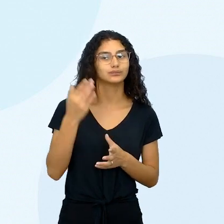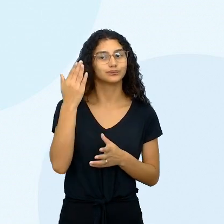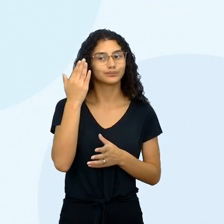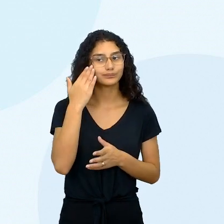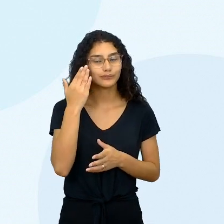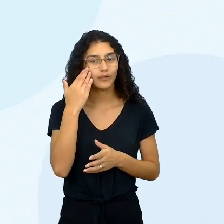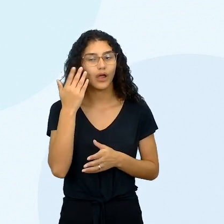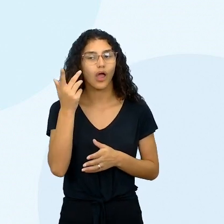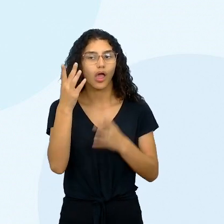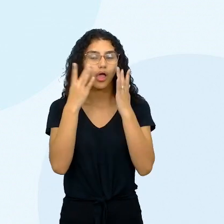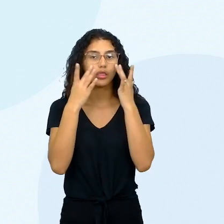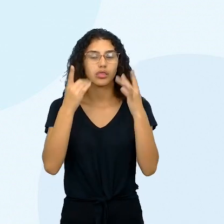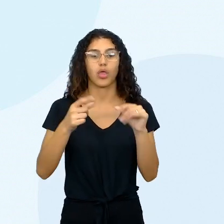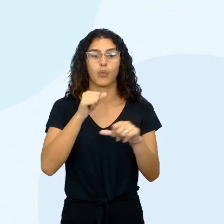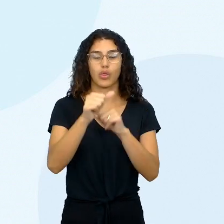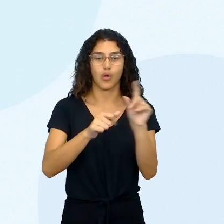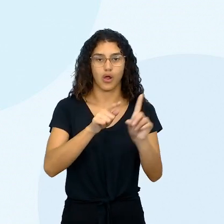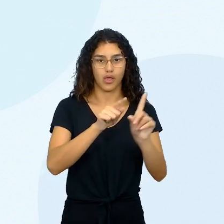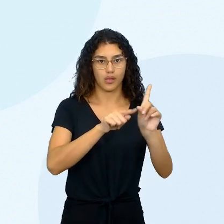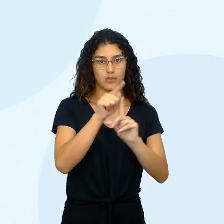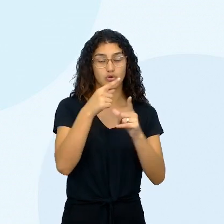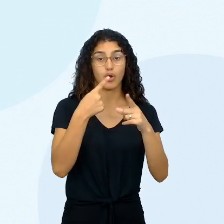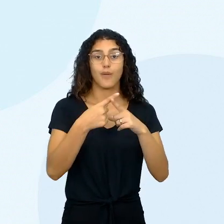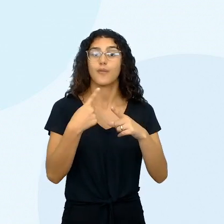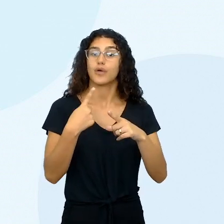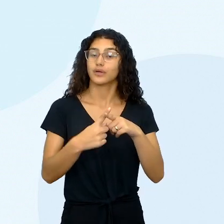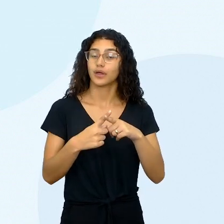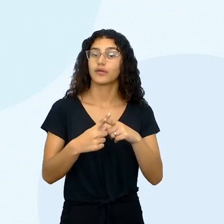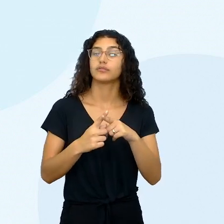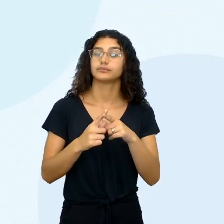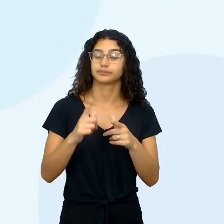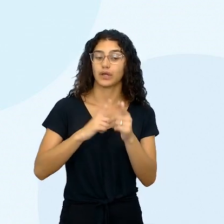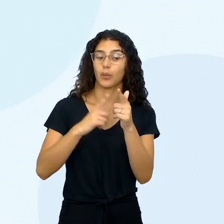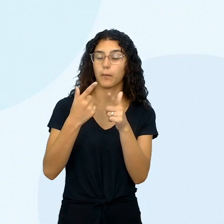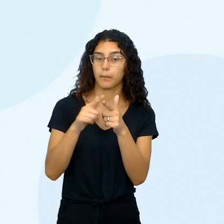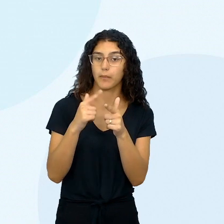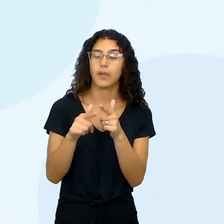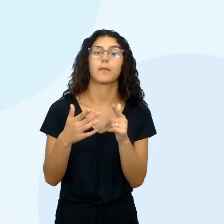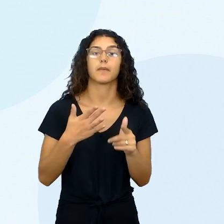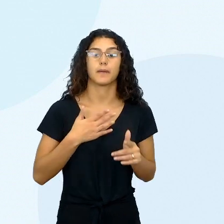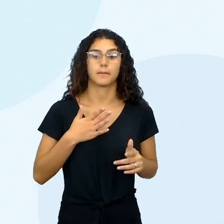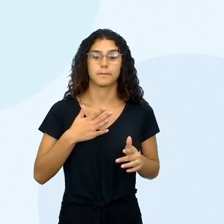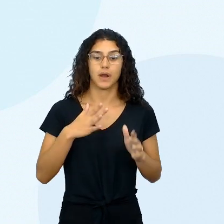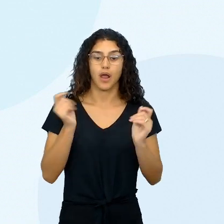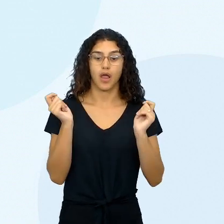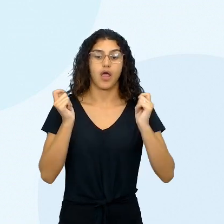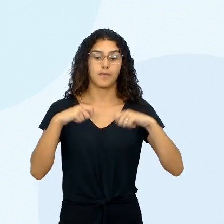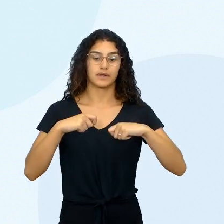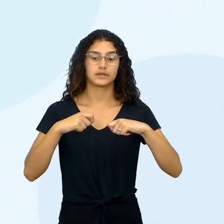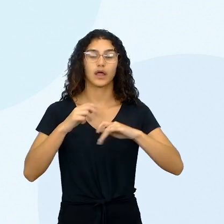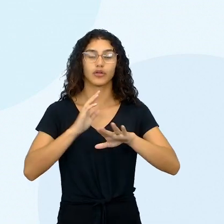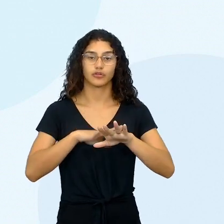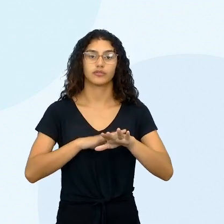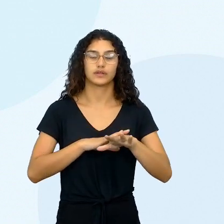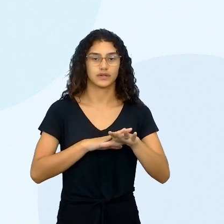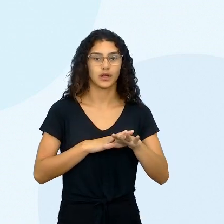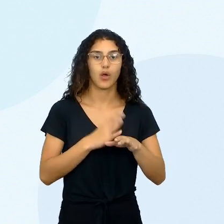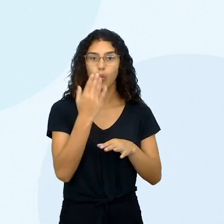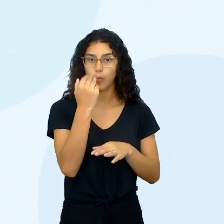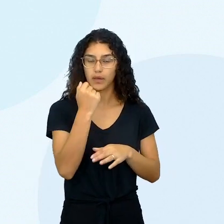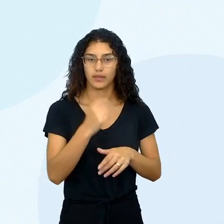essas mudanças climáticas, porque isso certamente vai afetar a nossa capacidade de produzir